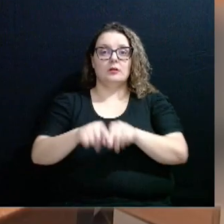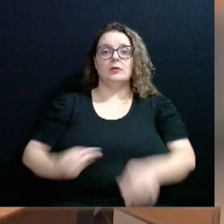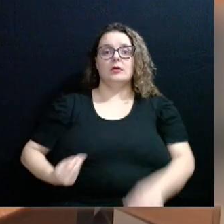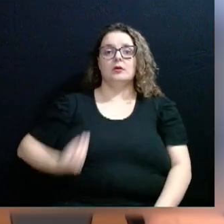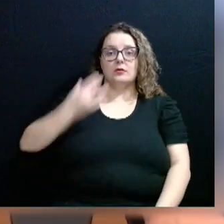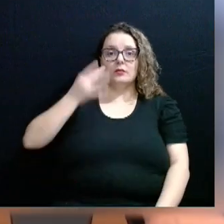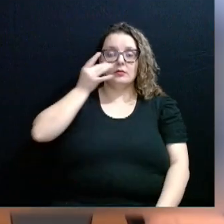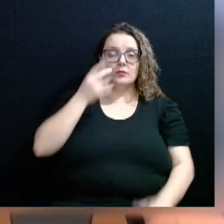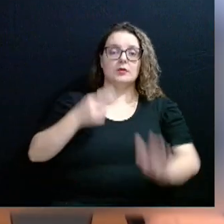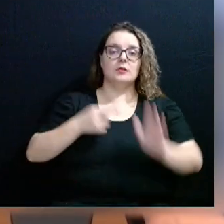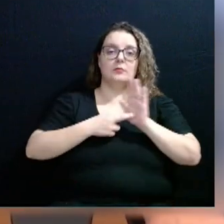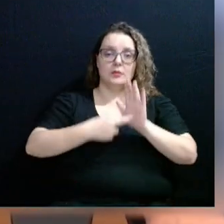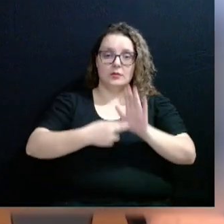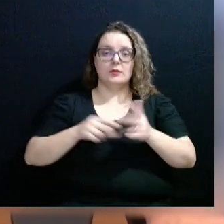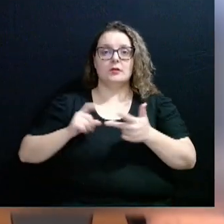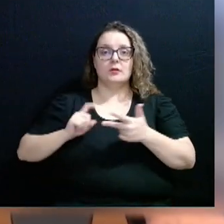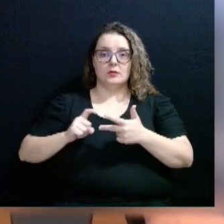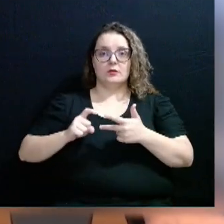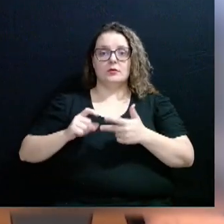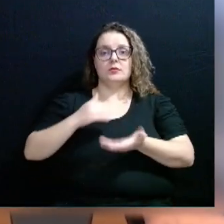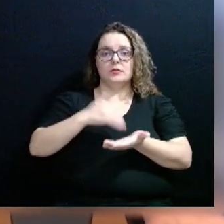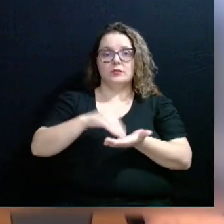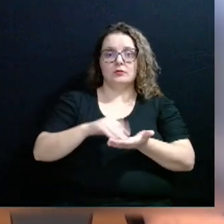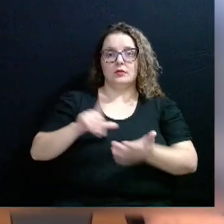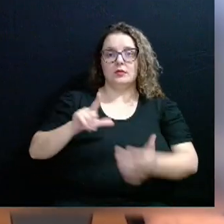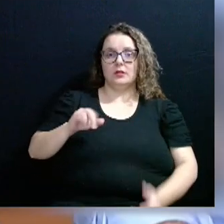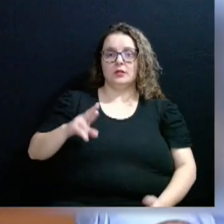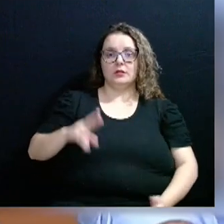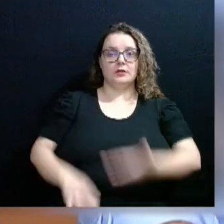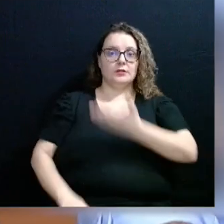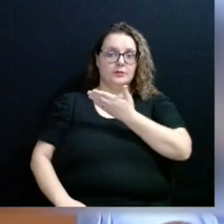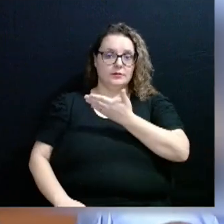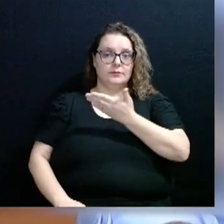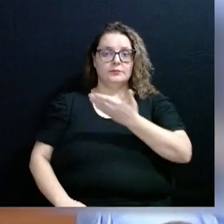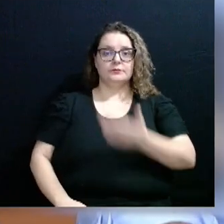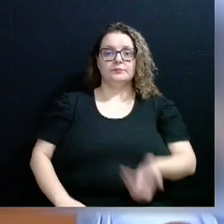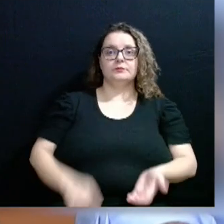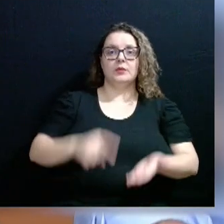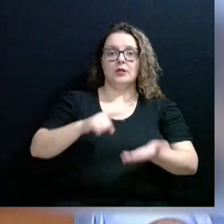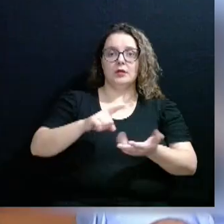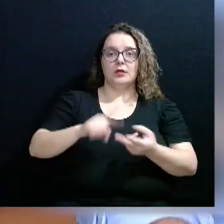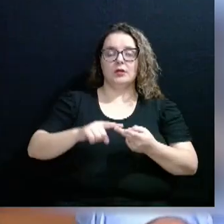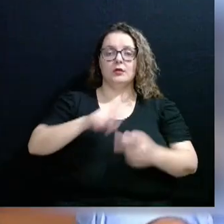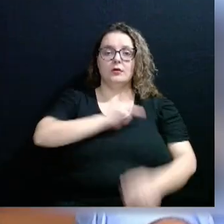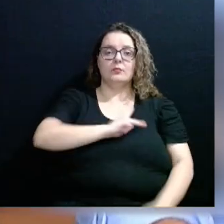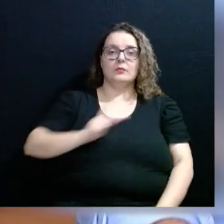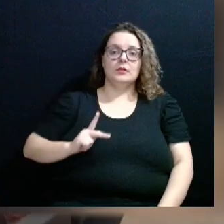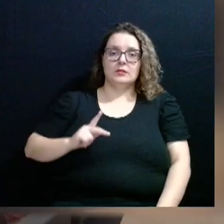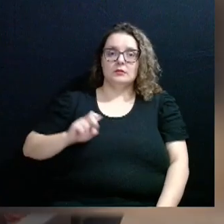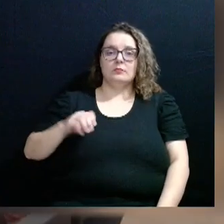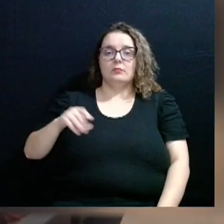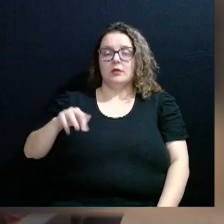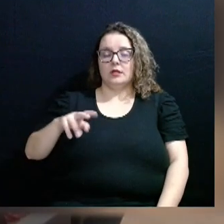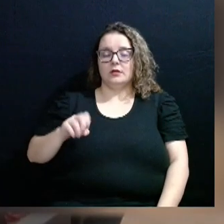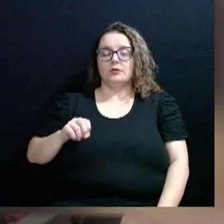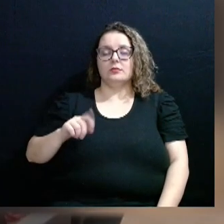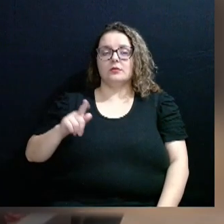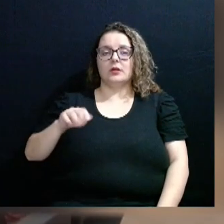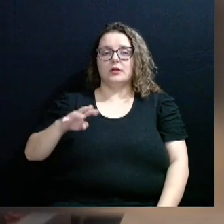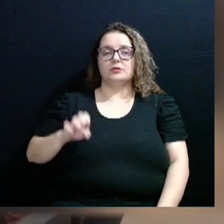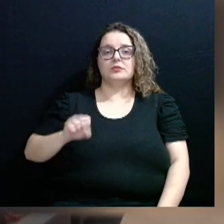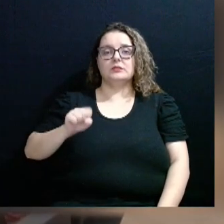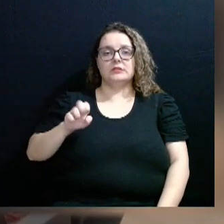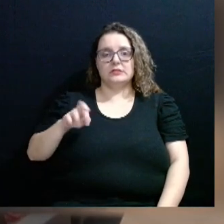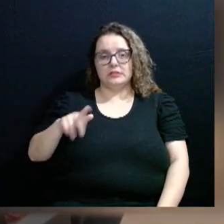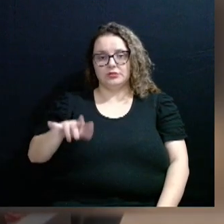o executivo, o secretário de saúde Lair Zambon e o presidente da rede Mário Gatti, Sérgio Bisoni. A audiência